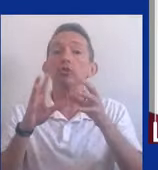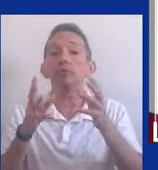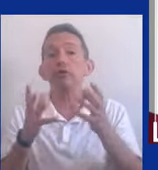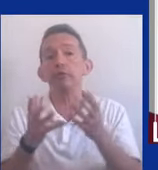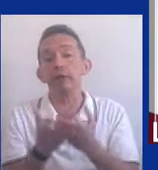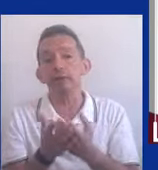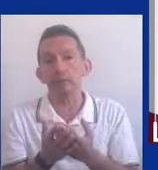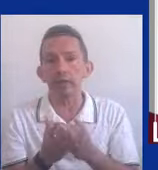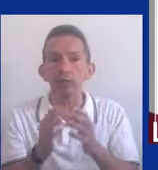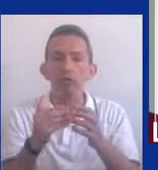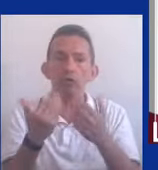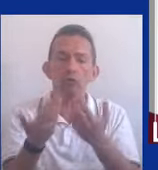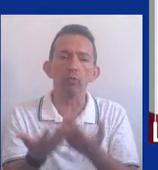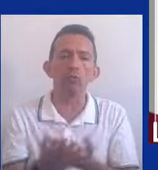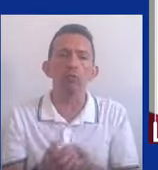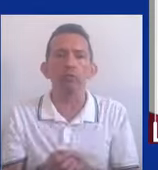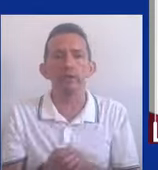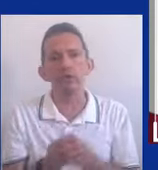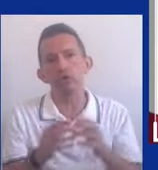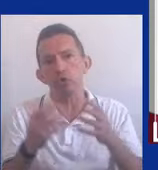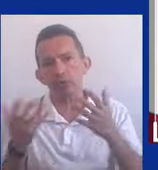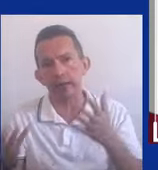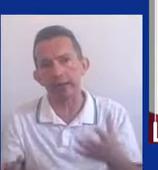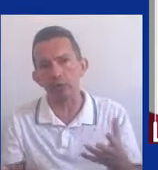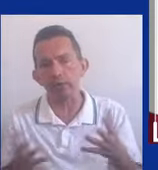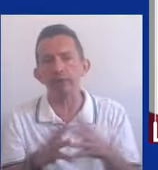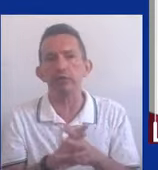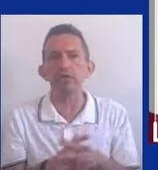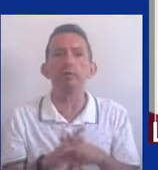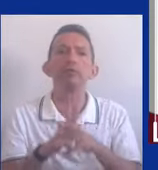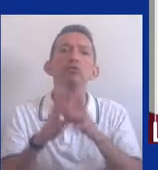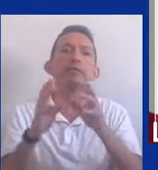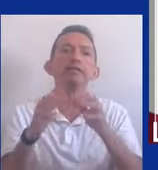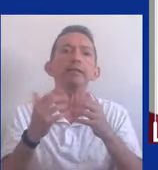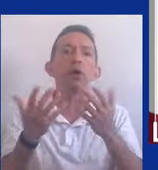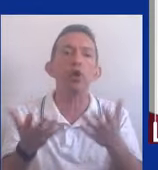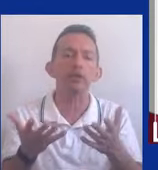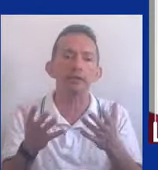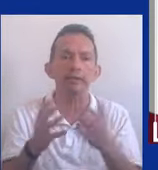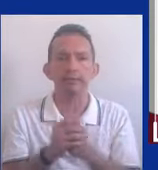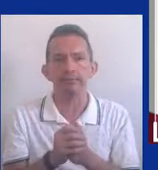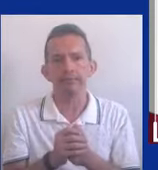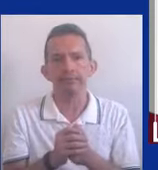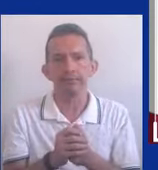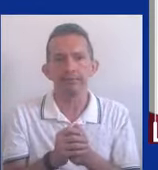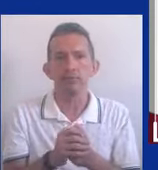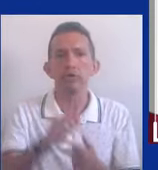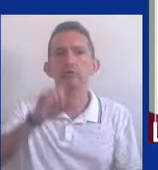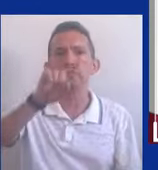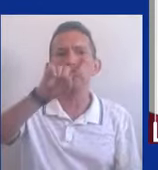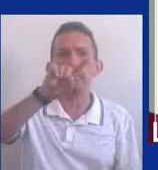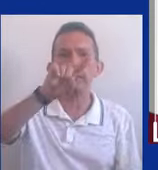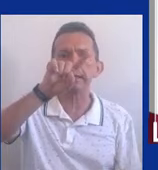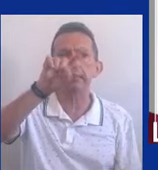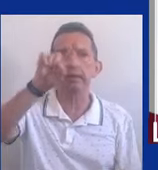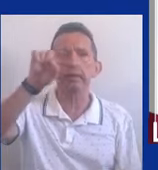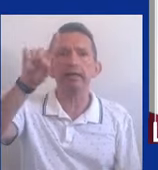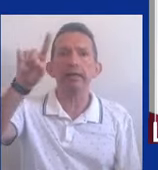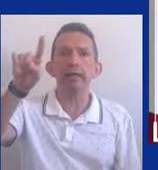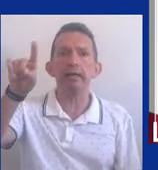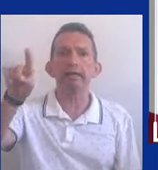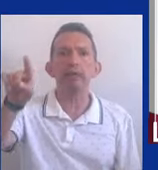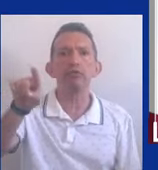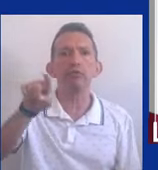tem um outro movimento que é muito comum, a gente encontra lá no livro, que é chamado de movimento de ciclose. Porque o